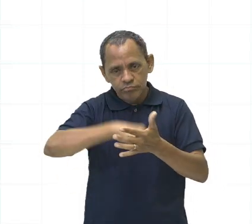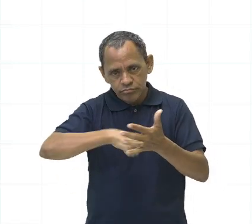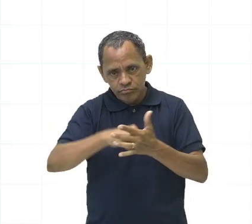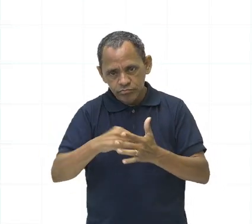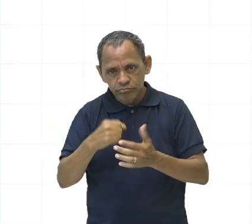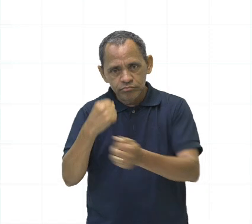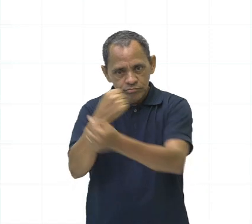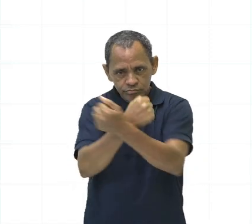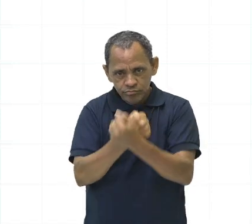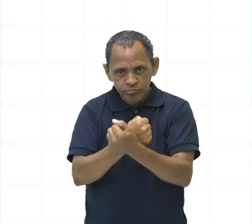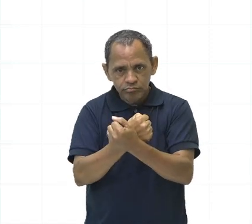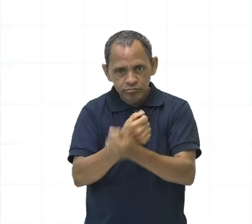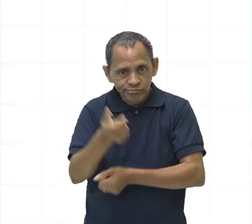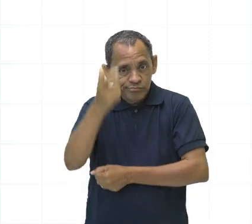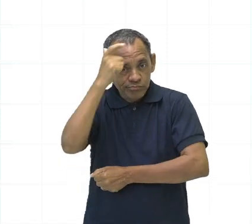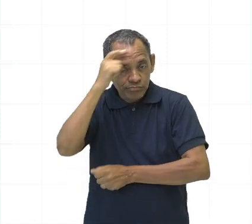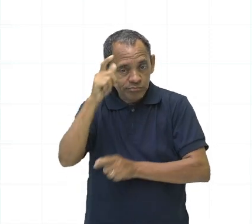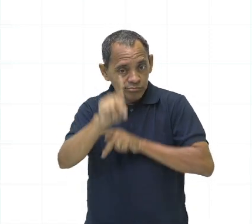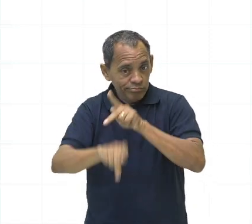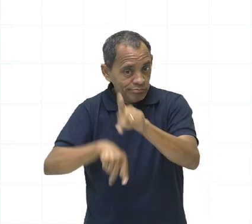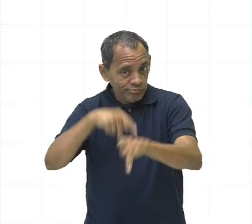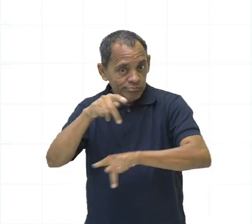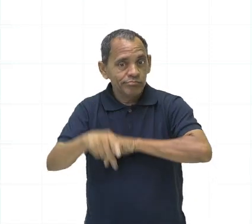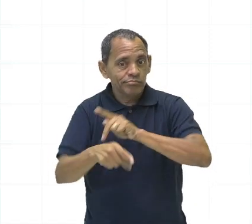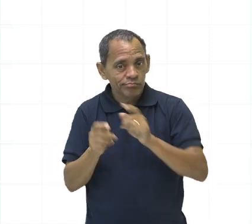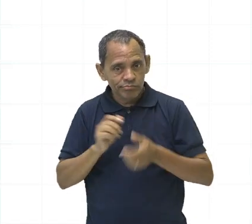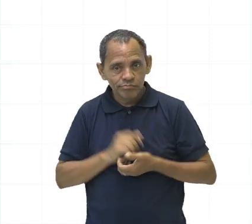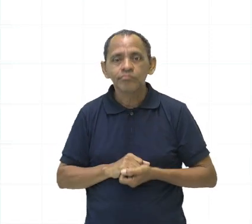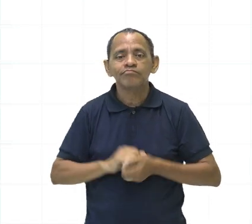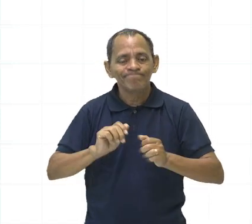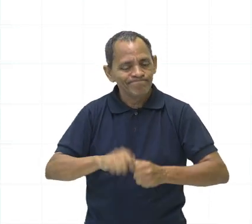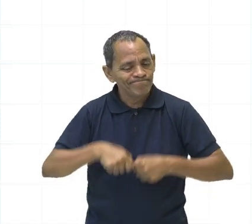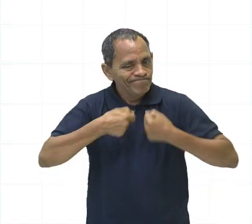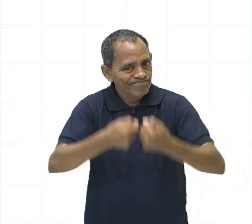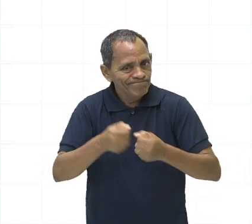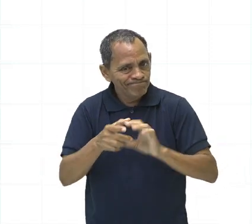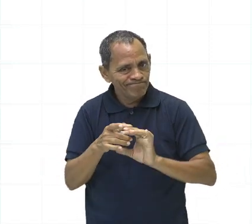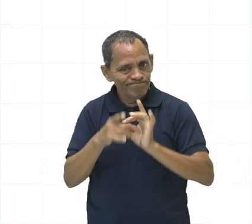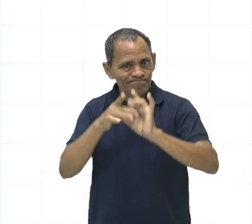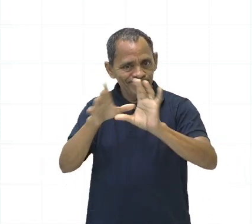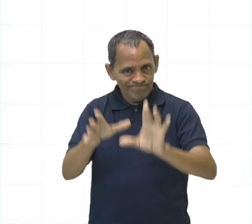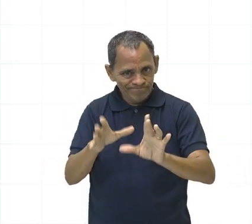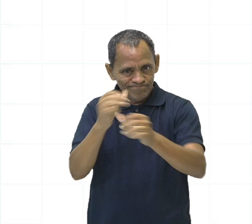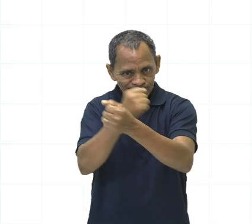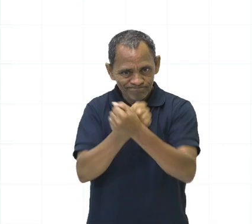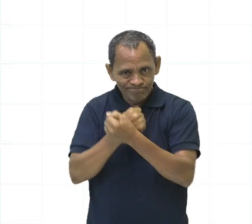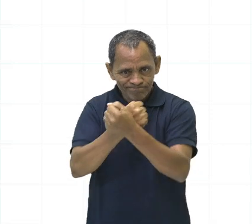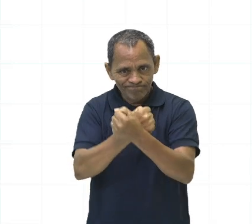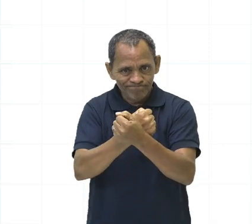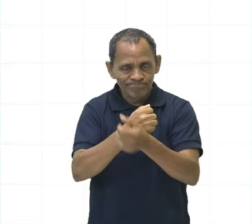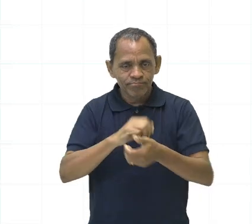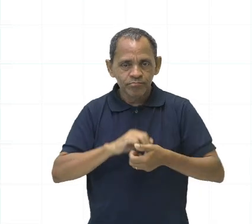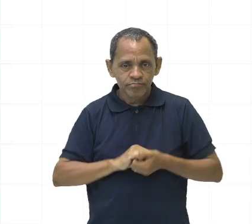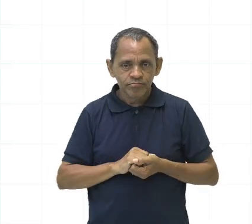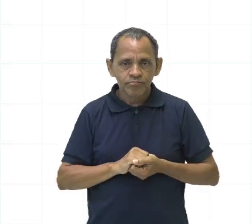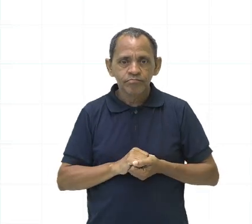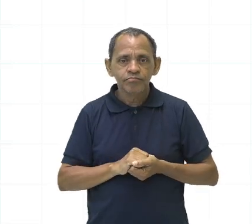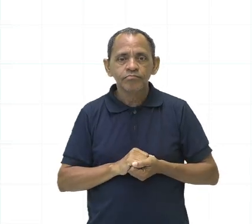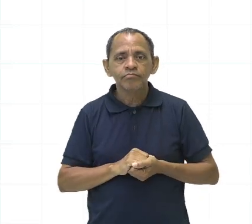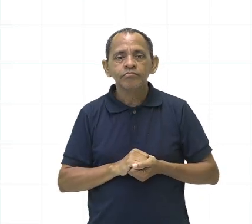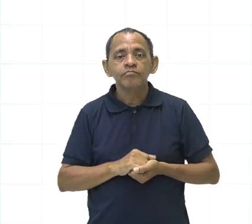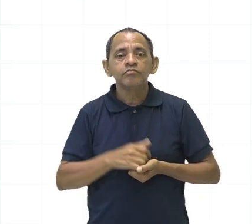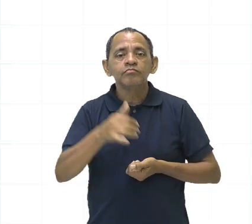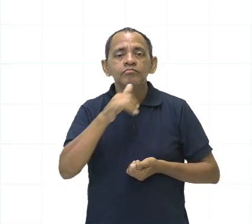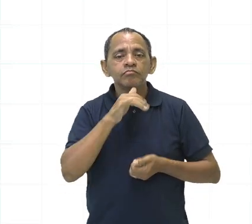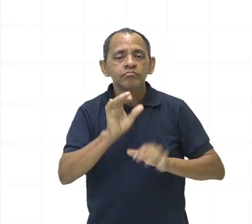escravidão, conscientizar a população a reunir esforços para libertar os escravizados. E como exemplo